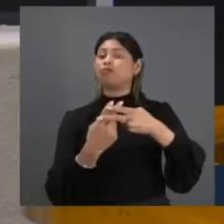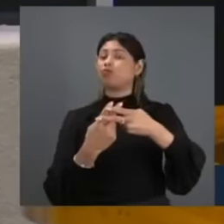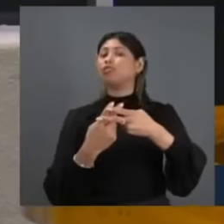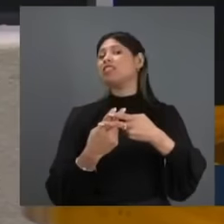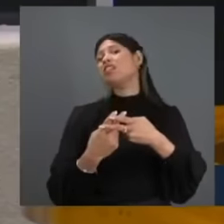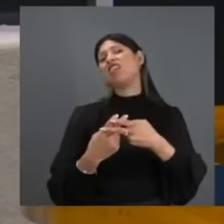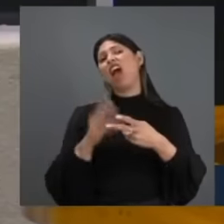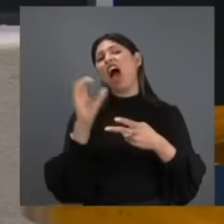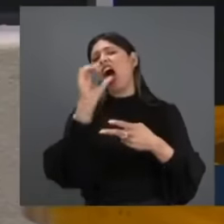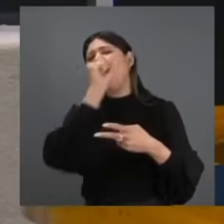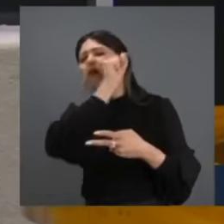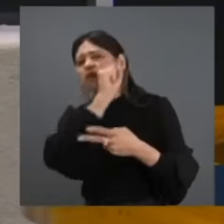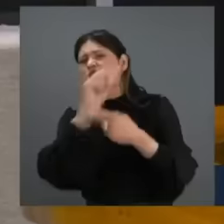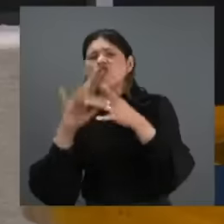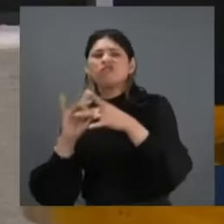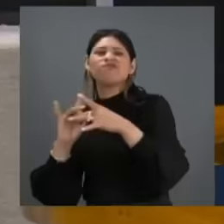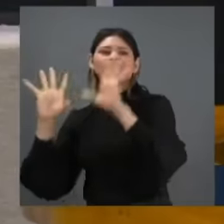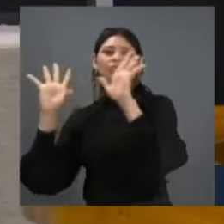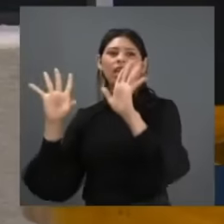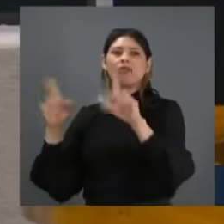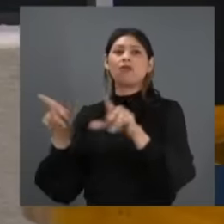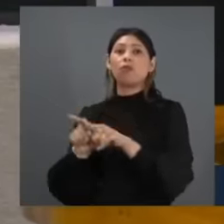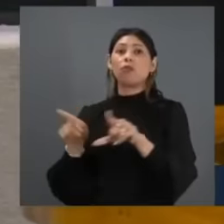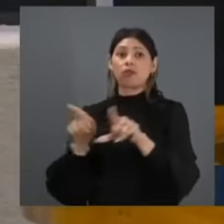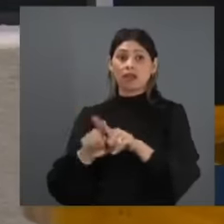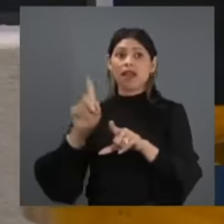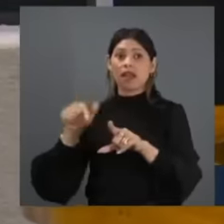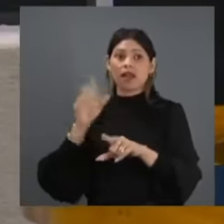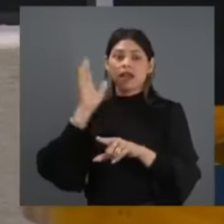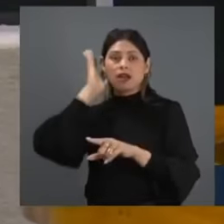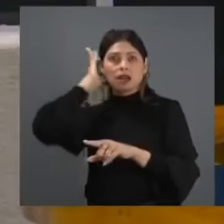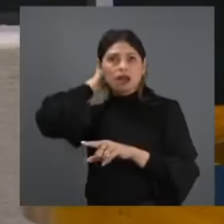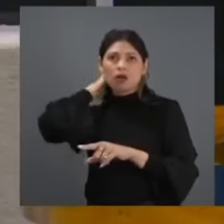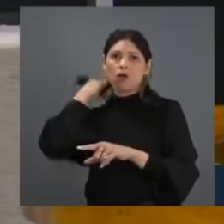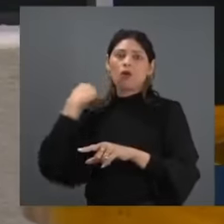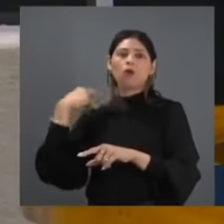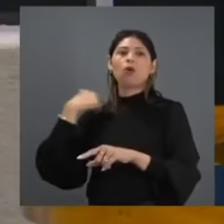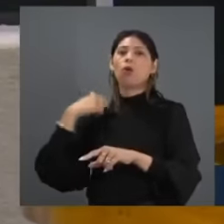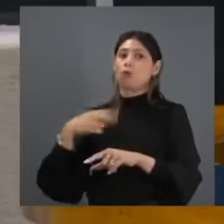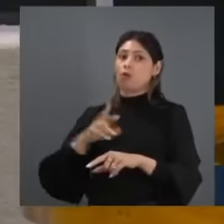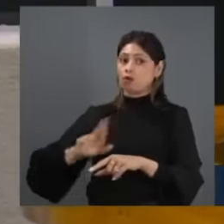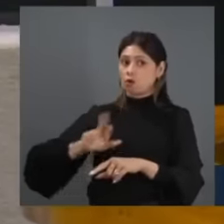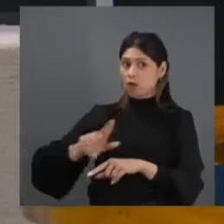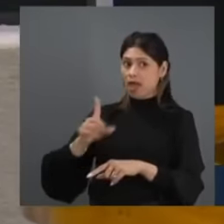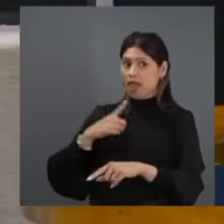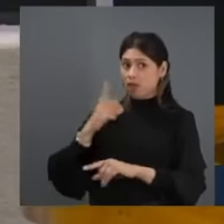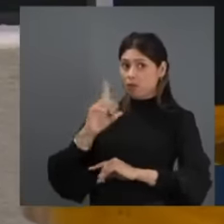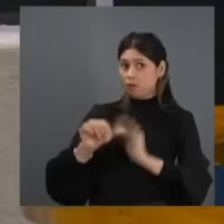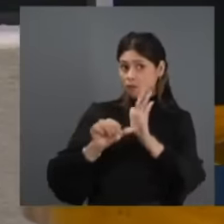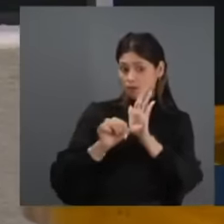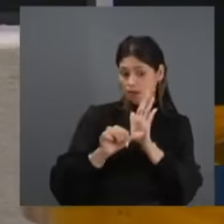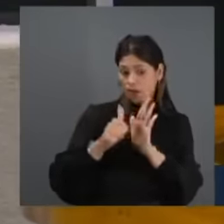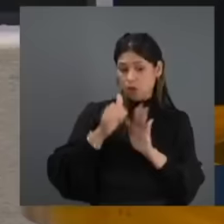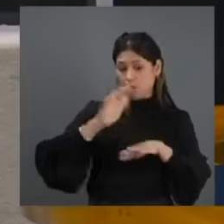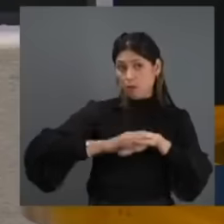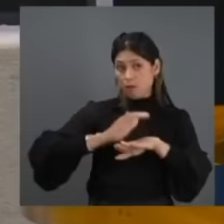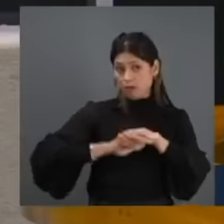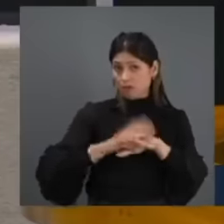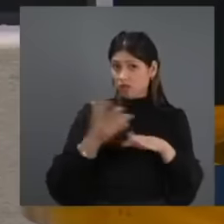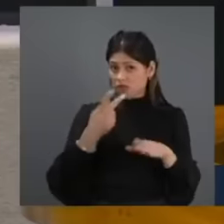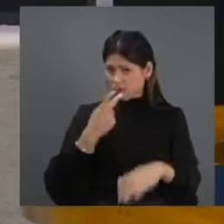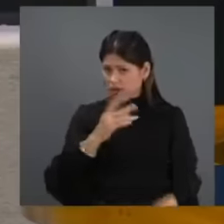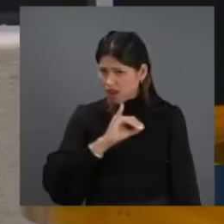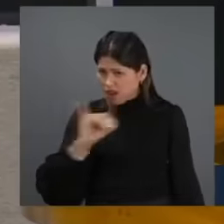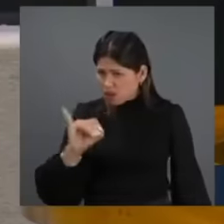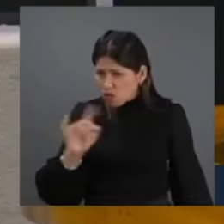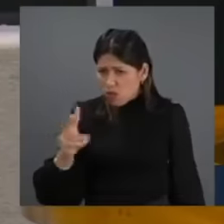A maior parte dos criminosos, os crimes contra o patrimônio, nunca sequer são condenados em primeira instância. Eu não estou nem falando de ir para a cadeia, estou